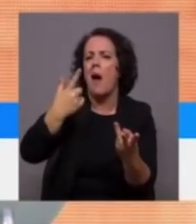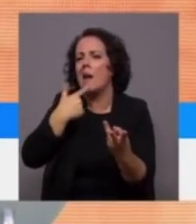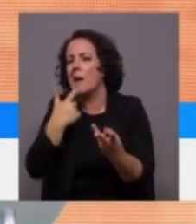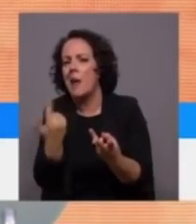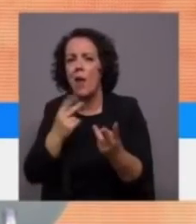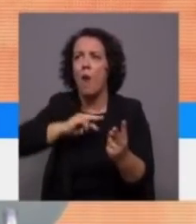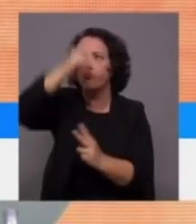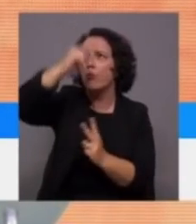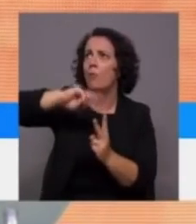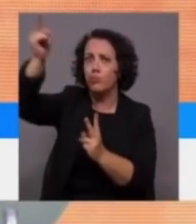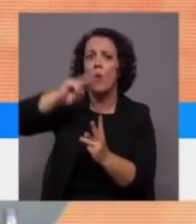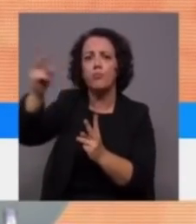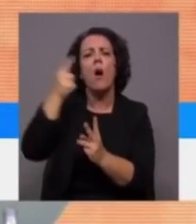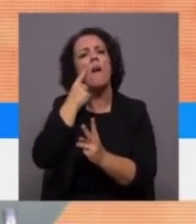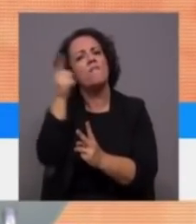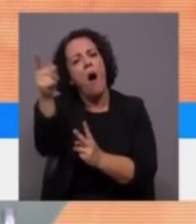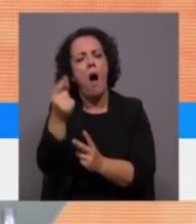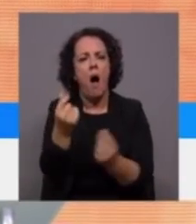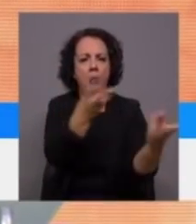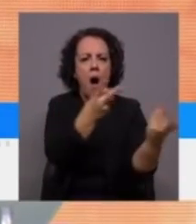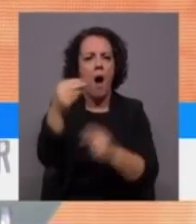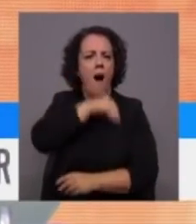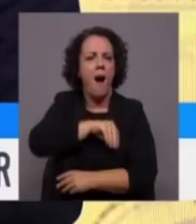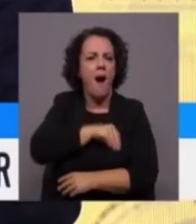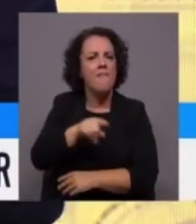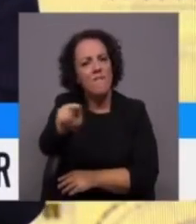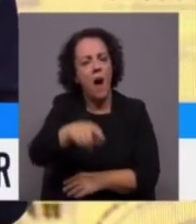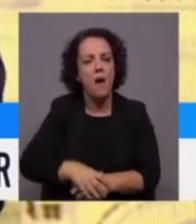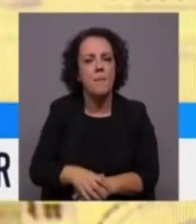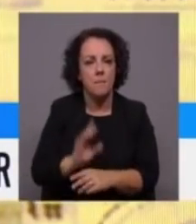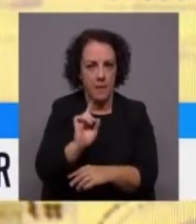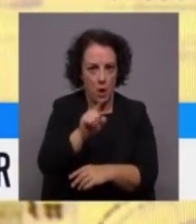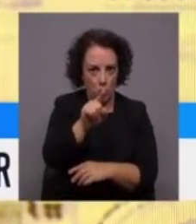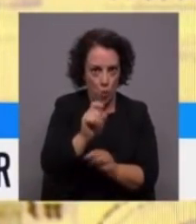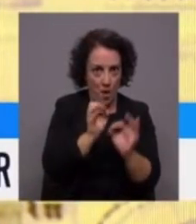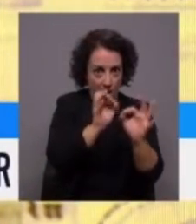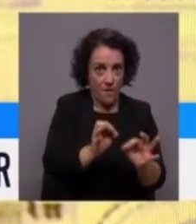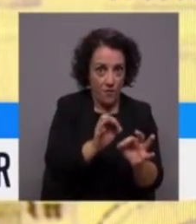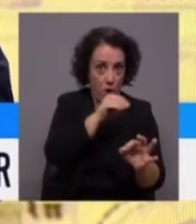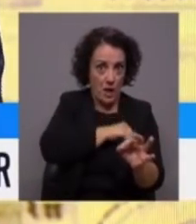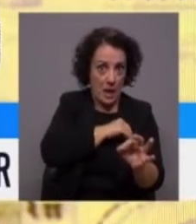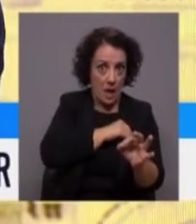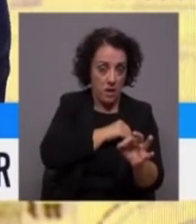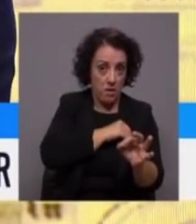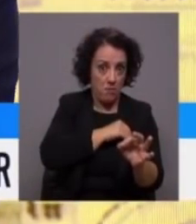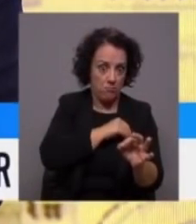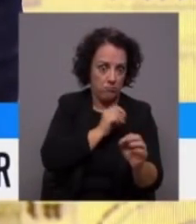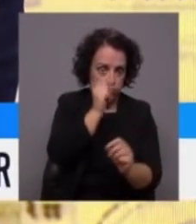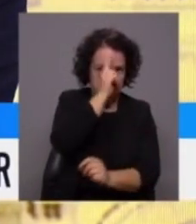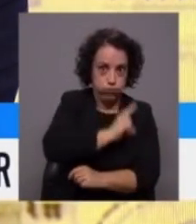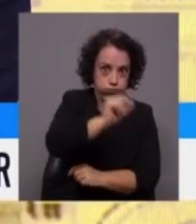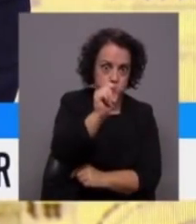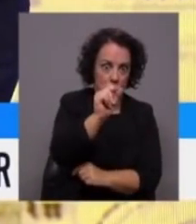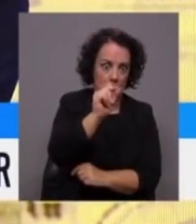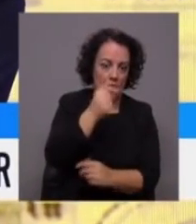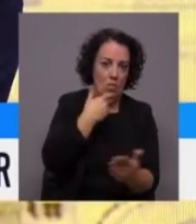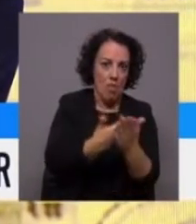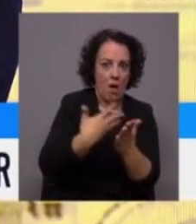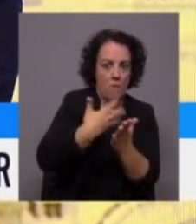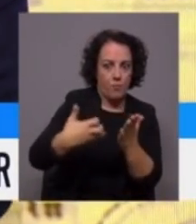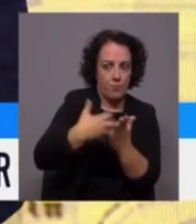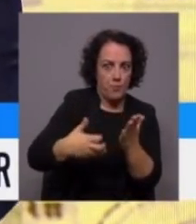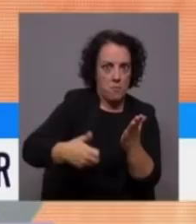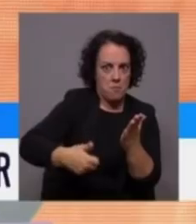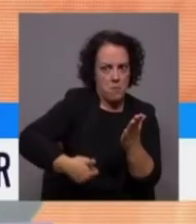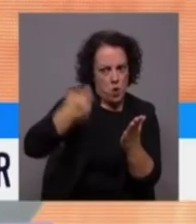reunião com os amigos não seguiria deixo pra colocar só a questão não está a favorecer os que ganham mais não fazia mais sentido que se continuar sem pagar mais e que houvesse uma solução